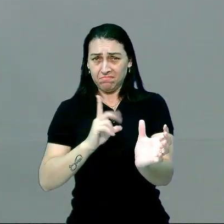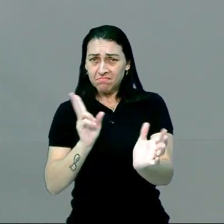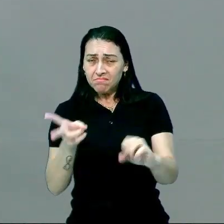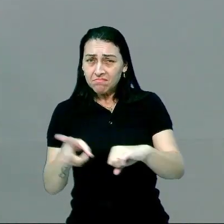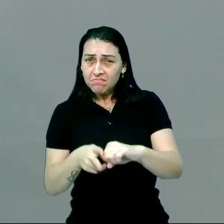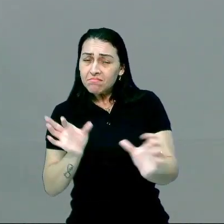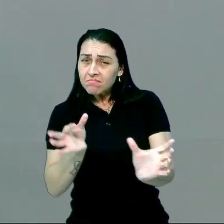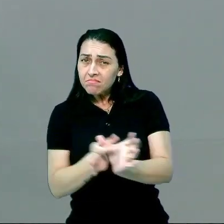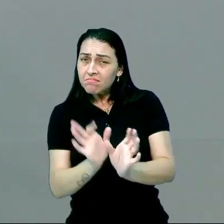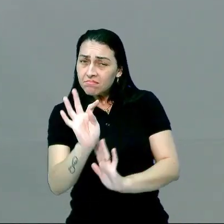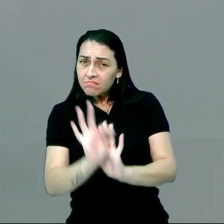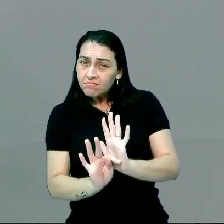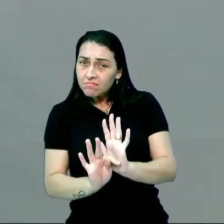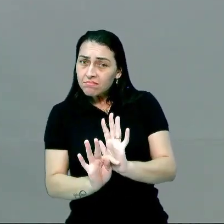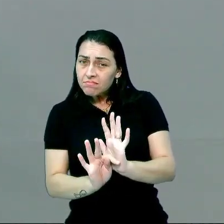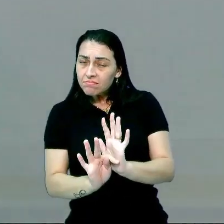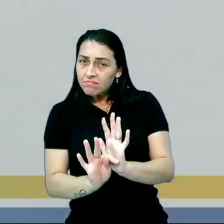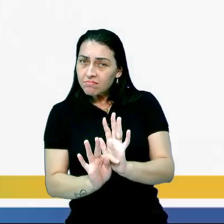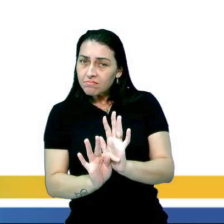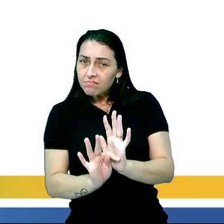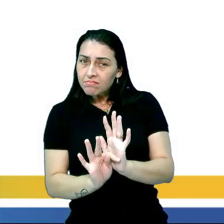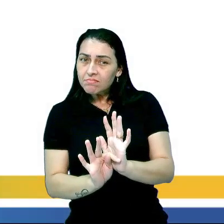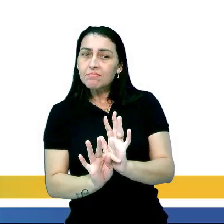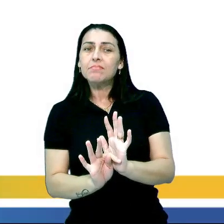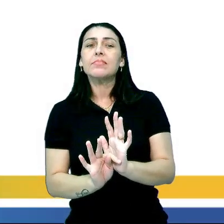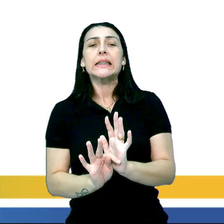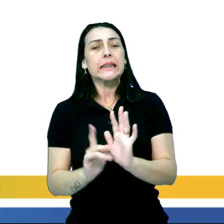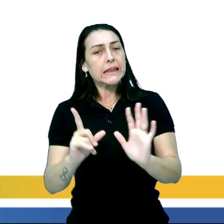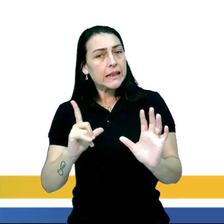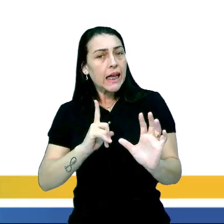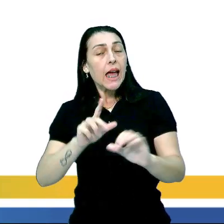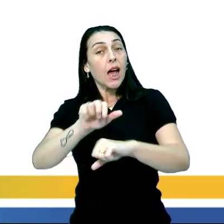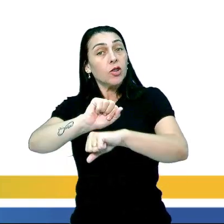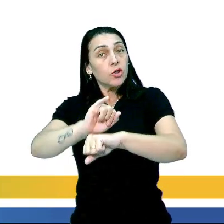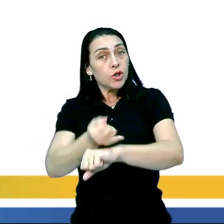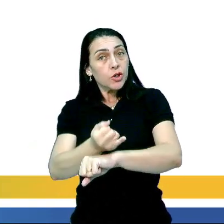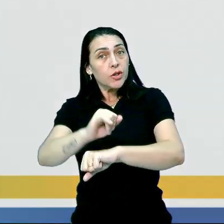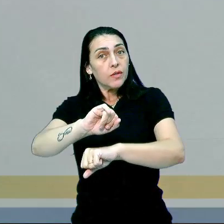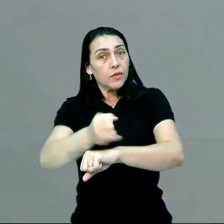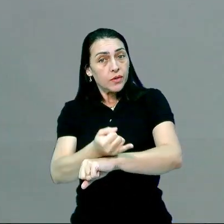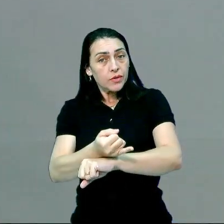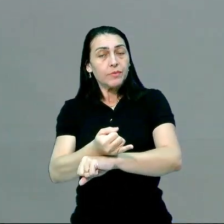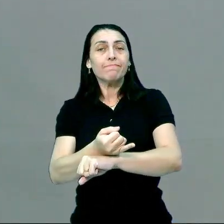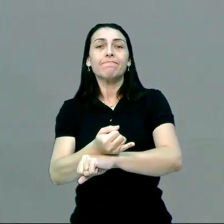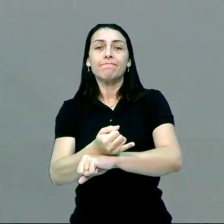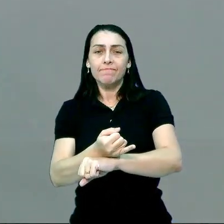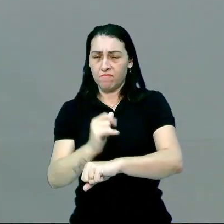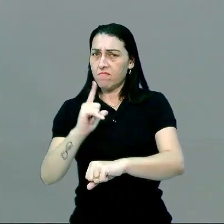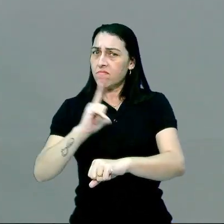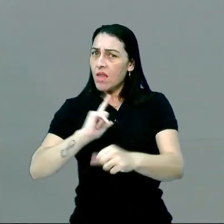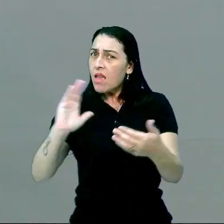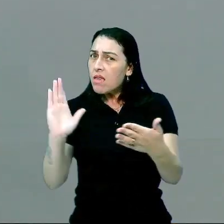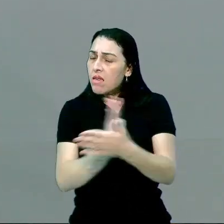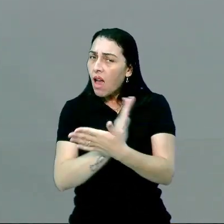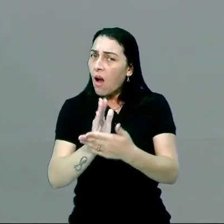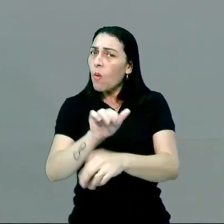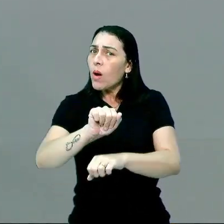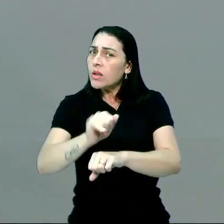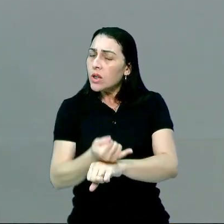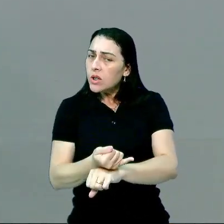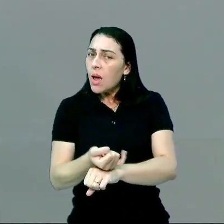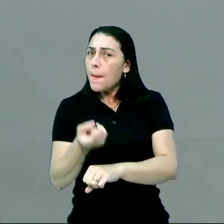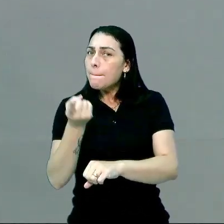de ligação no nosso texto? Será? E ele diz assim, adjetivos. Tem algum